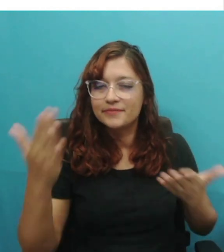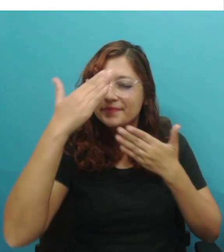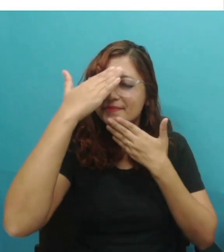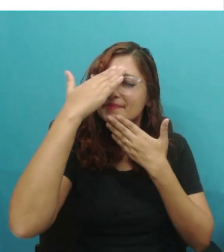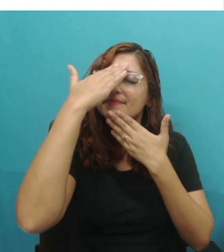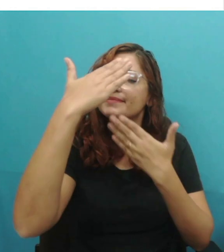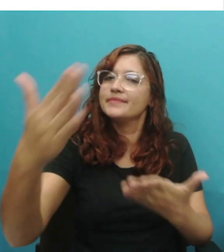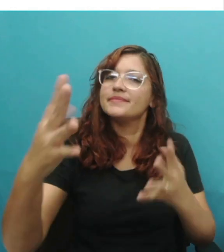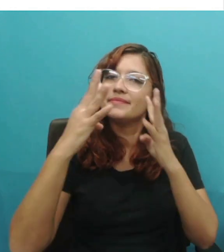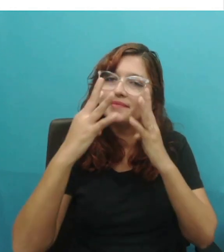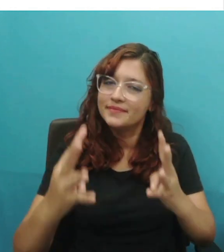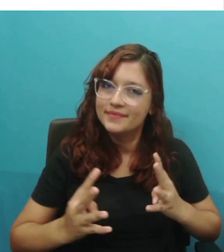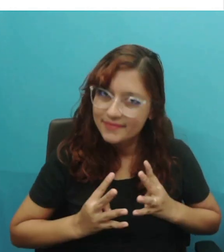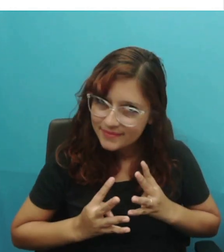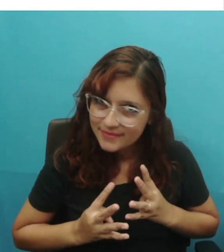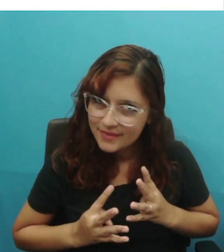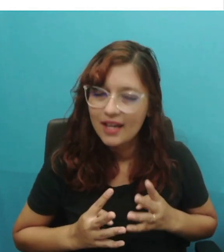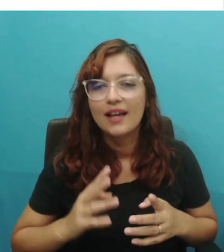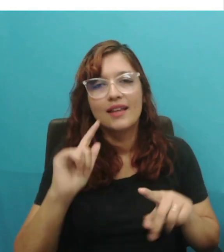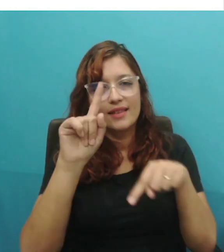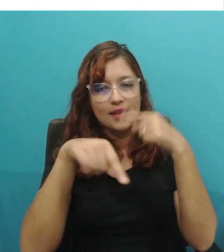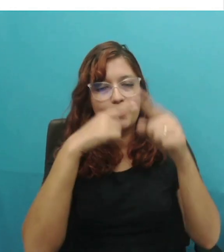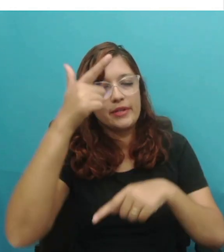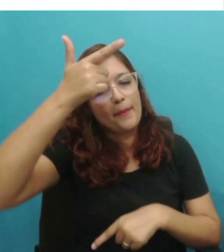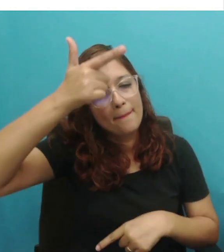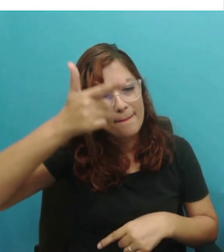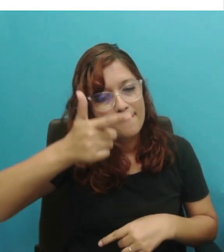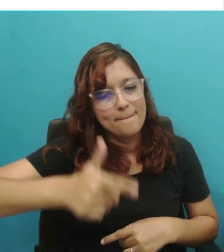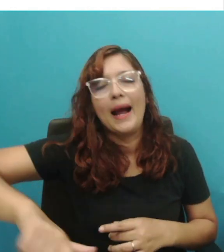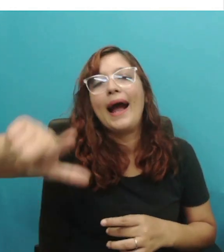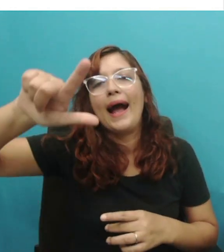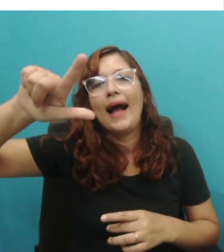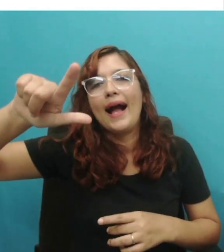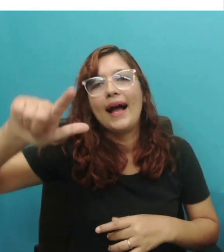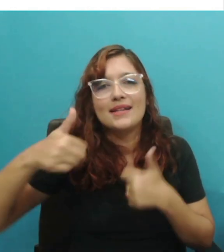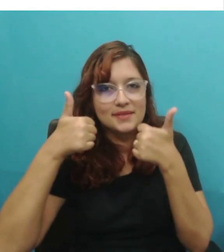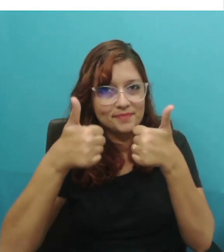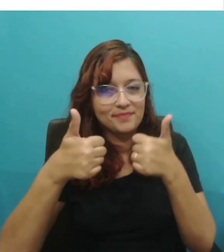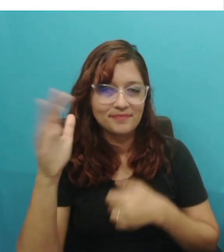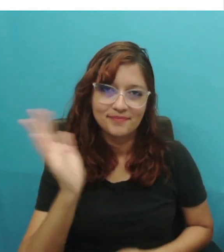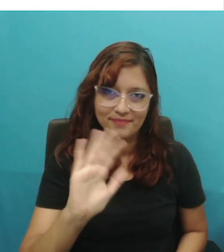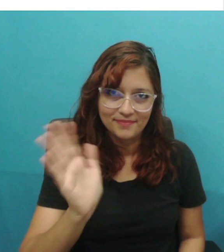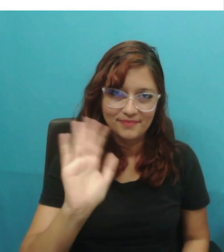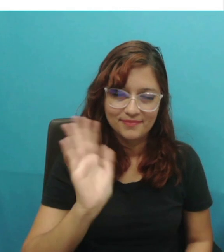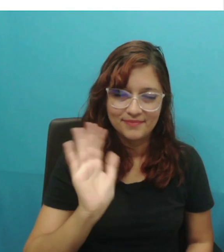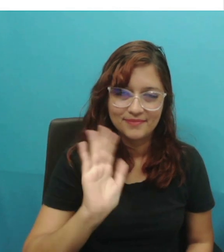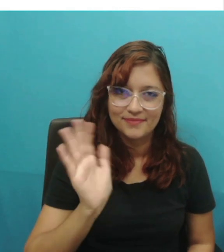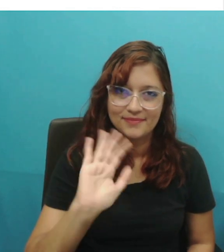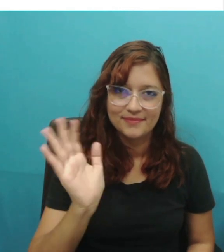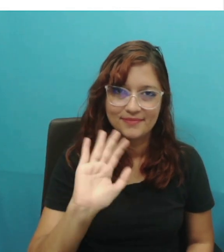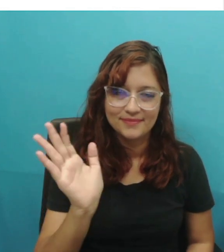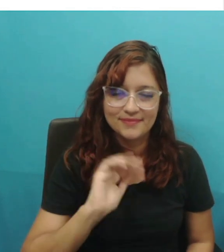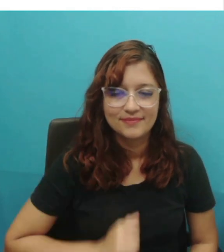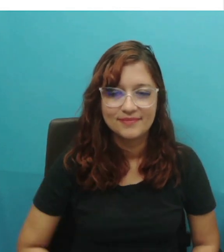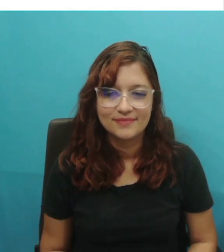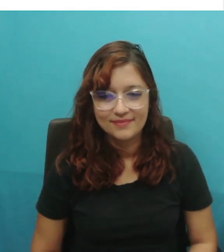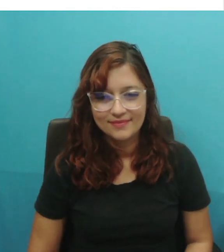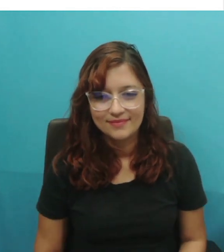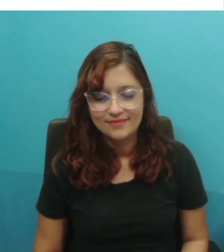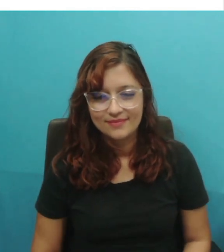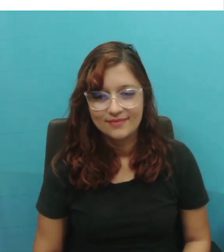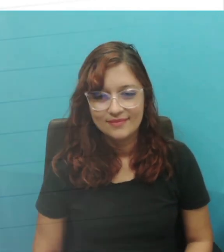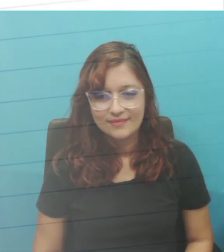Brincadeira. Então, muito obrigada pela atenção e depois tem mais, certo? Tchau!